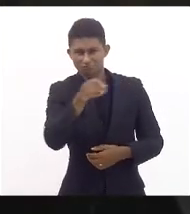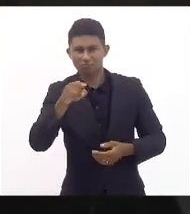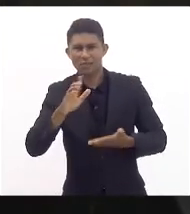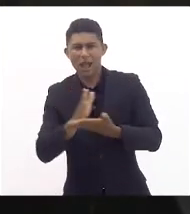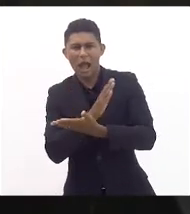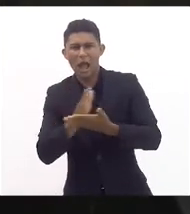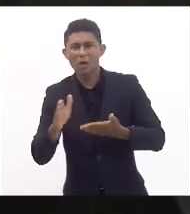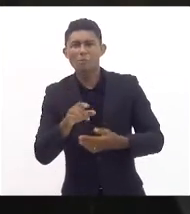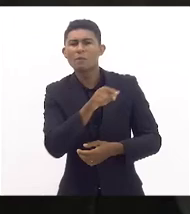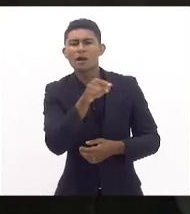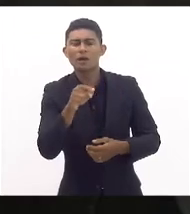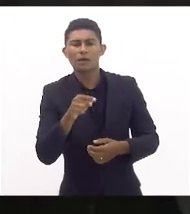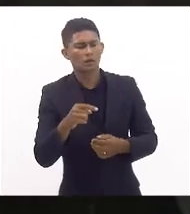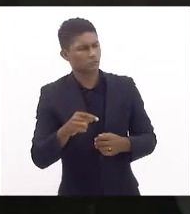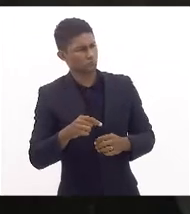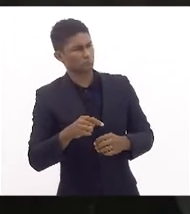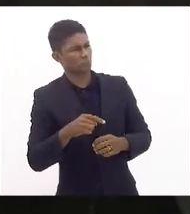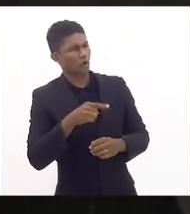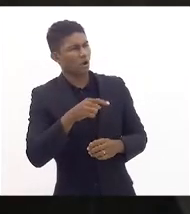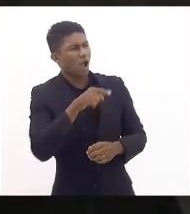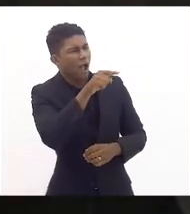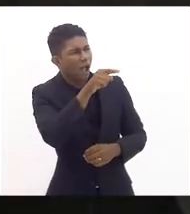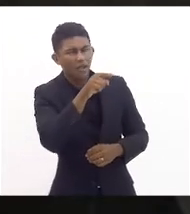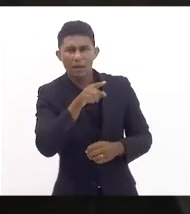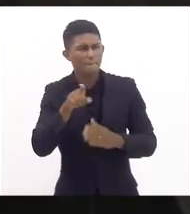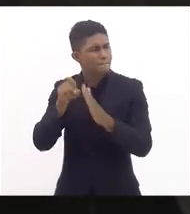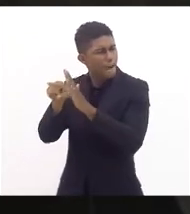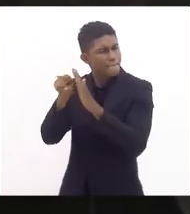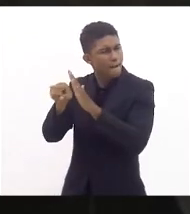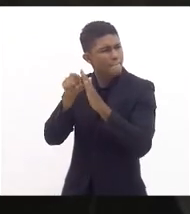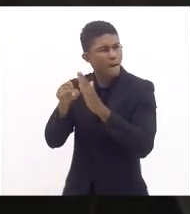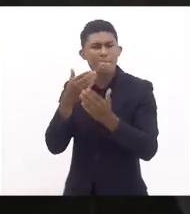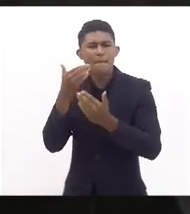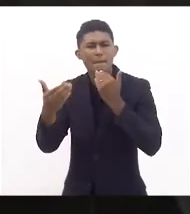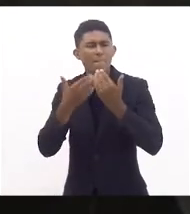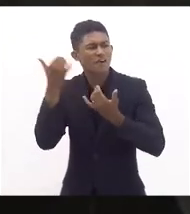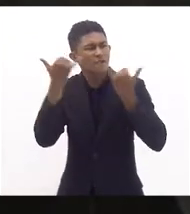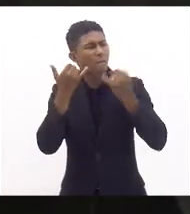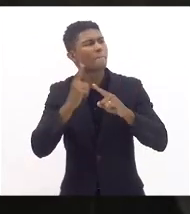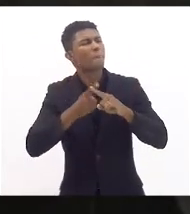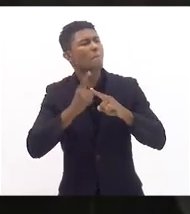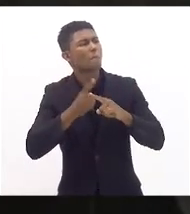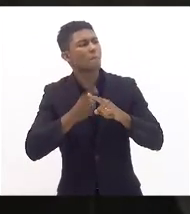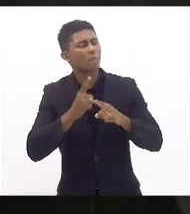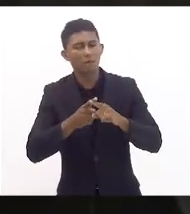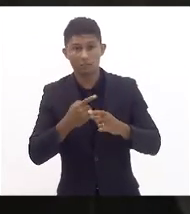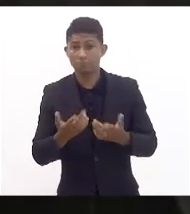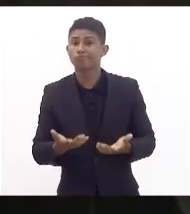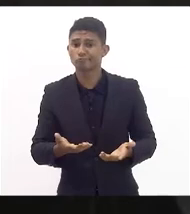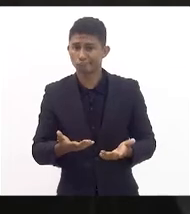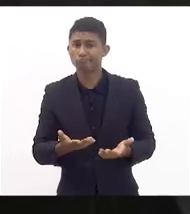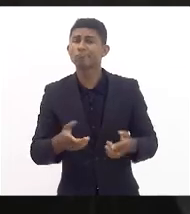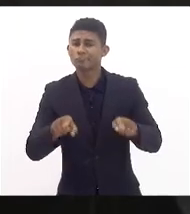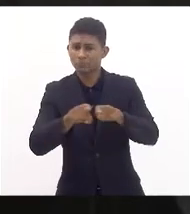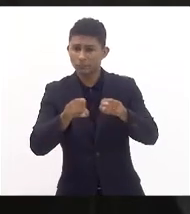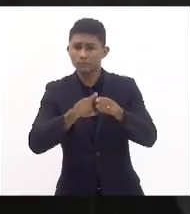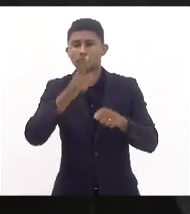o requerimento de informação que fizemos, não é, e de maneira pouco